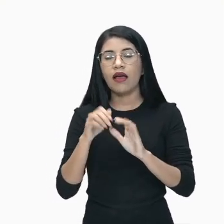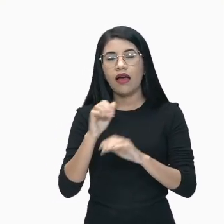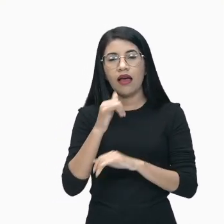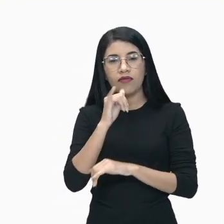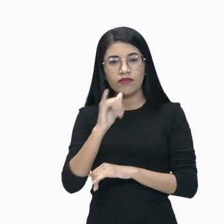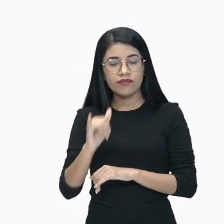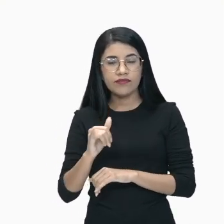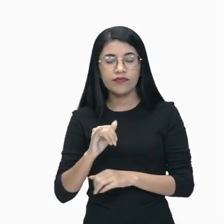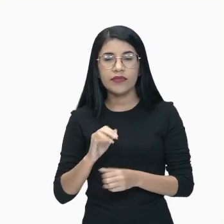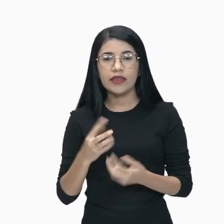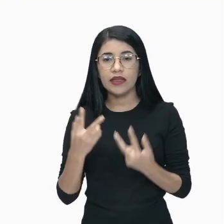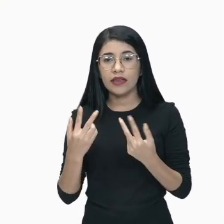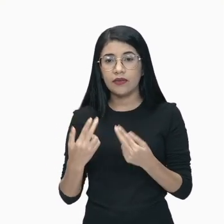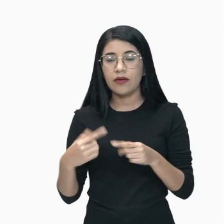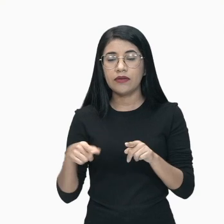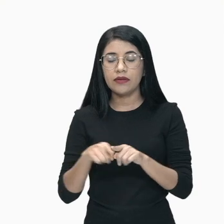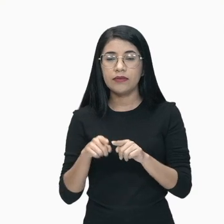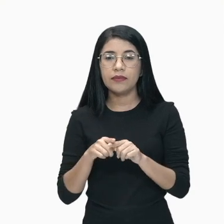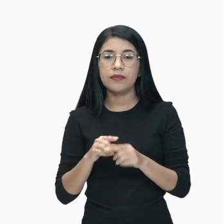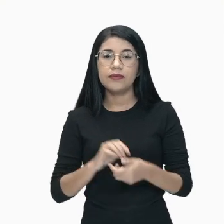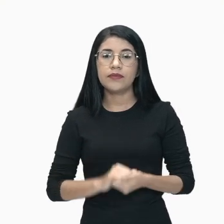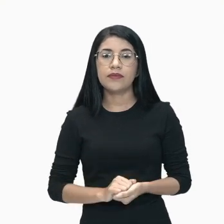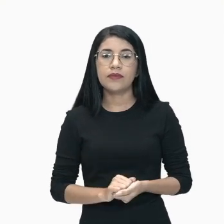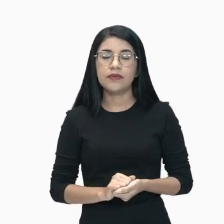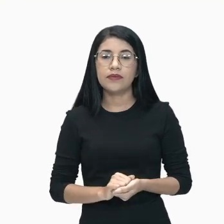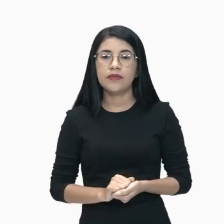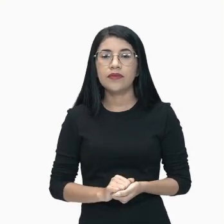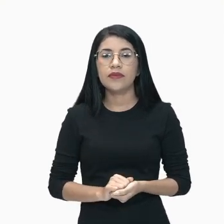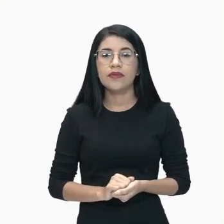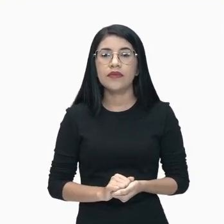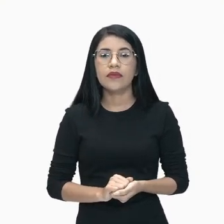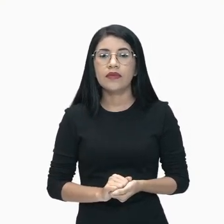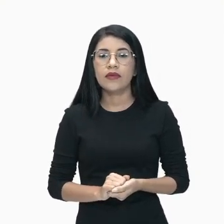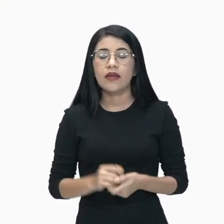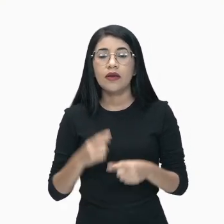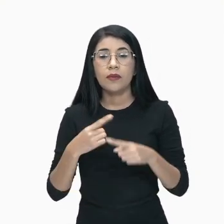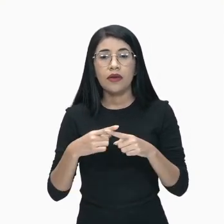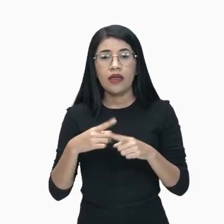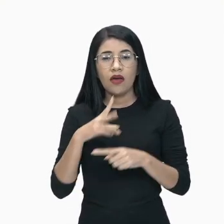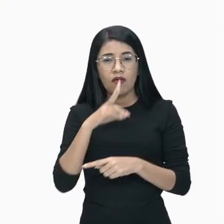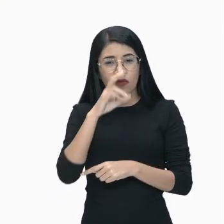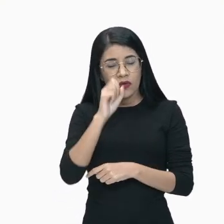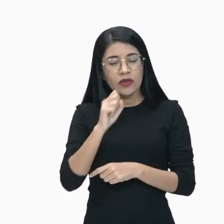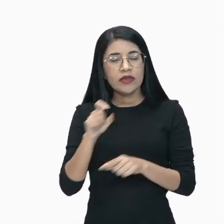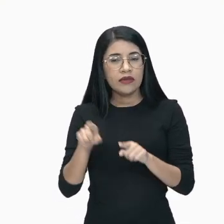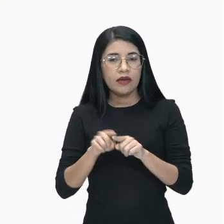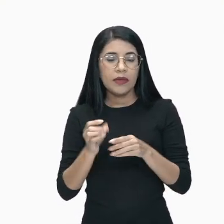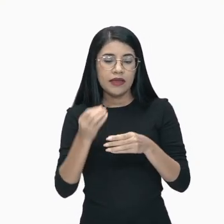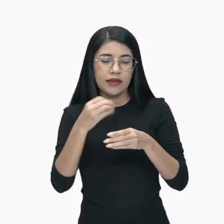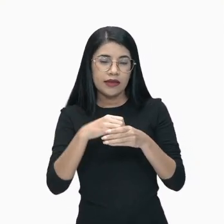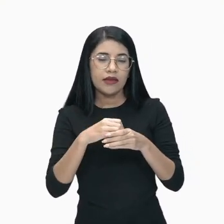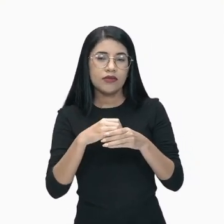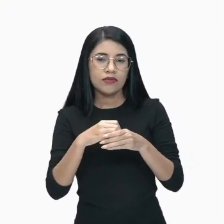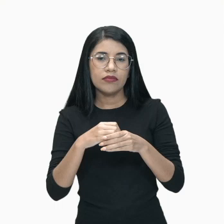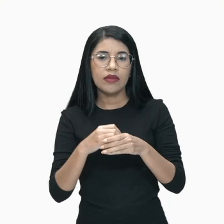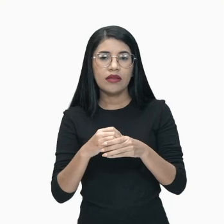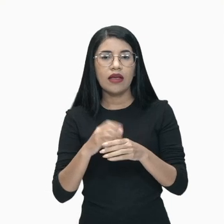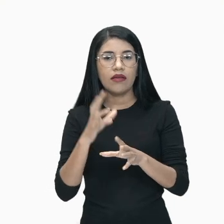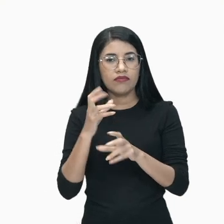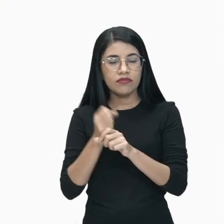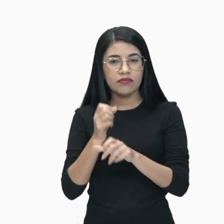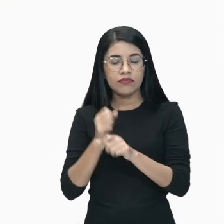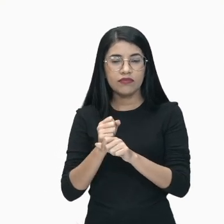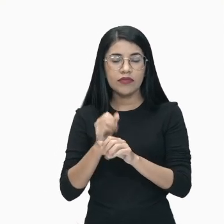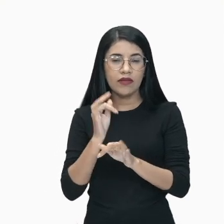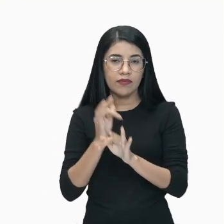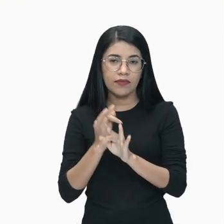as mesmas, as características vetoriais, porque força é uma grandeza vetorial. E aqui